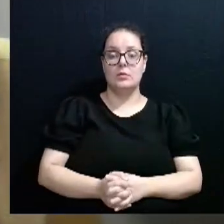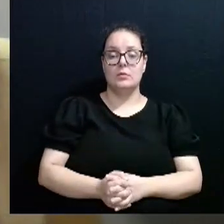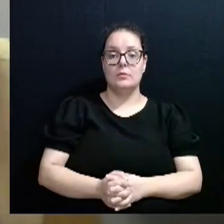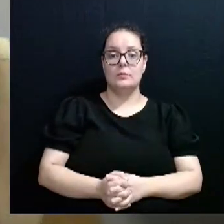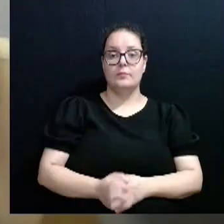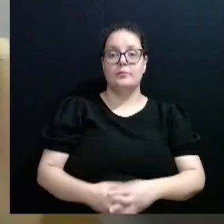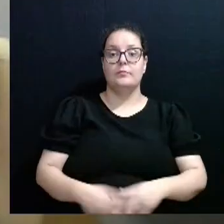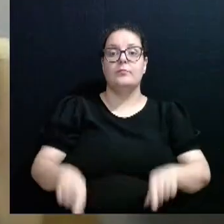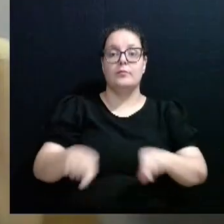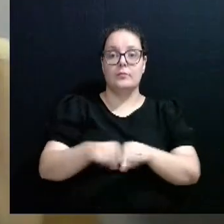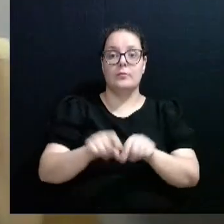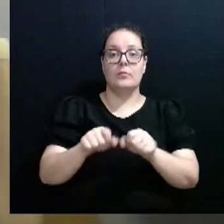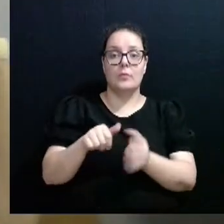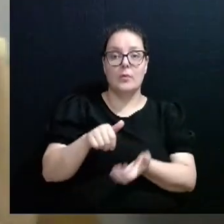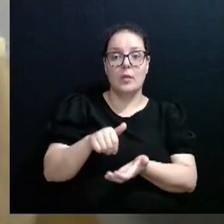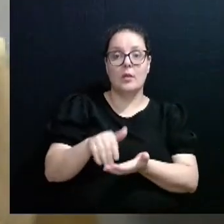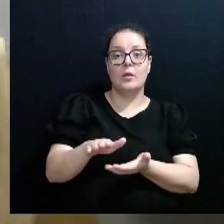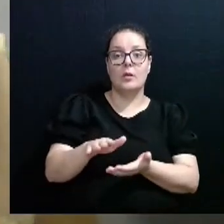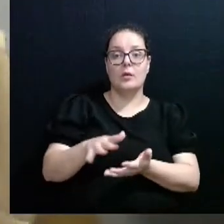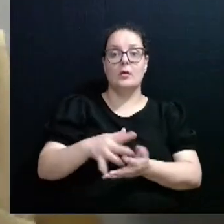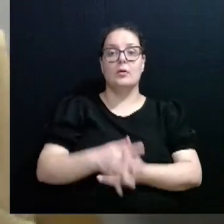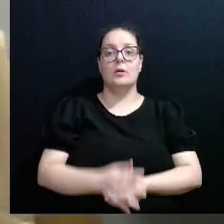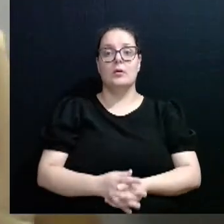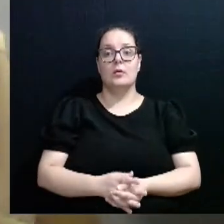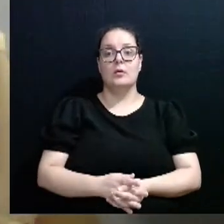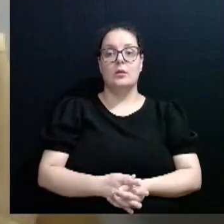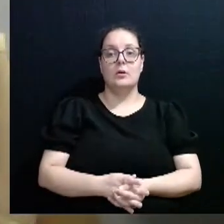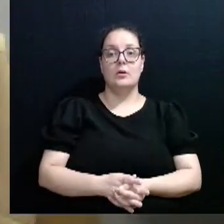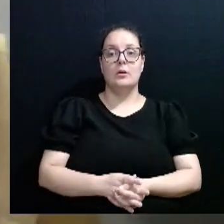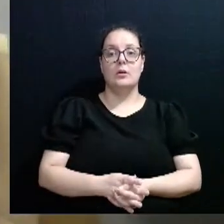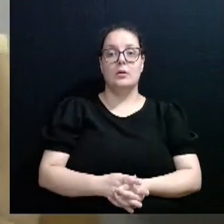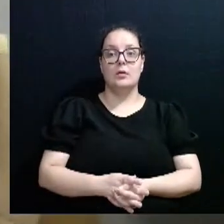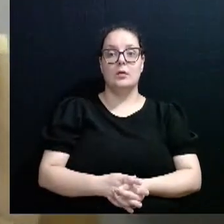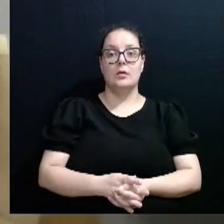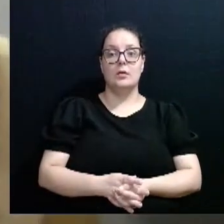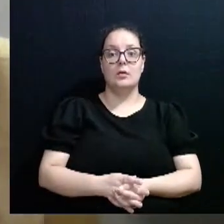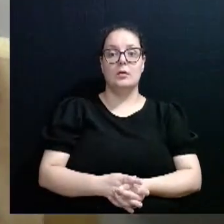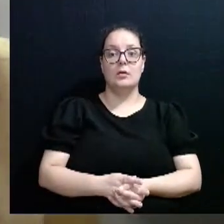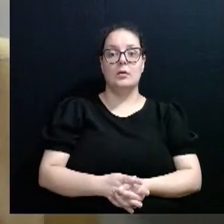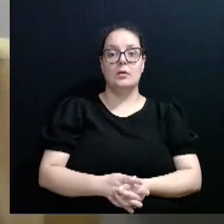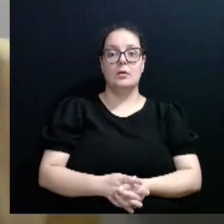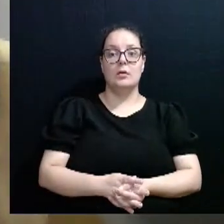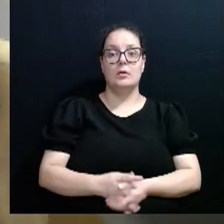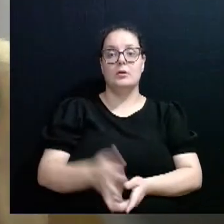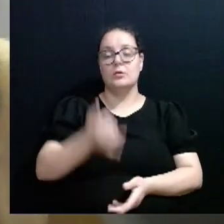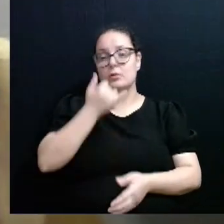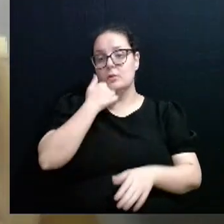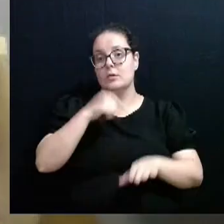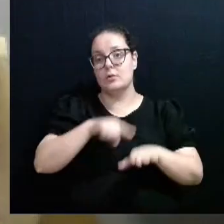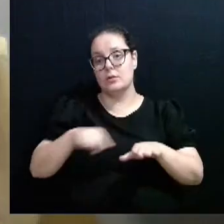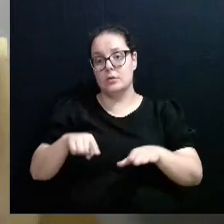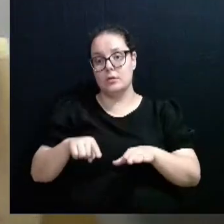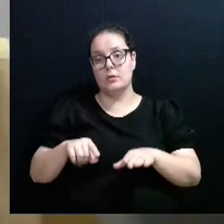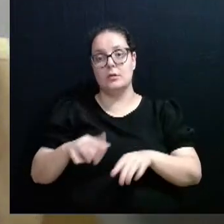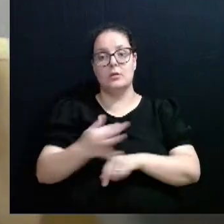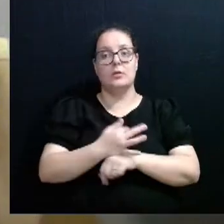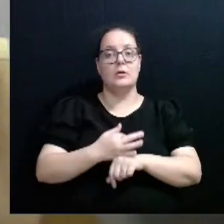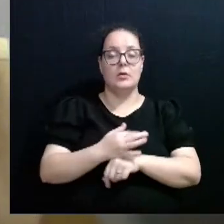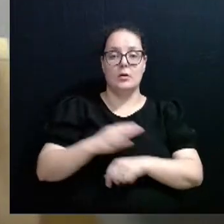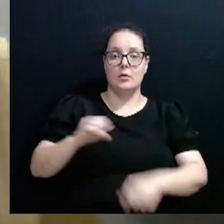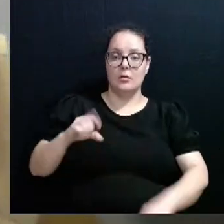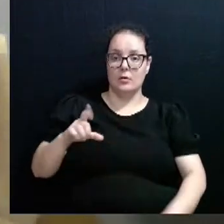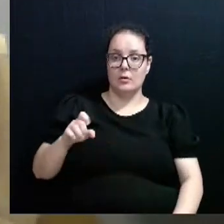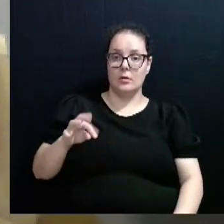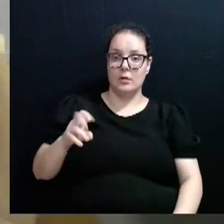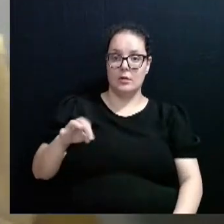sair, né, nas férias coletivas, vai ser recebido o período